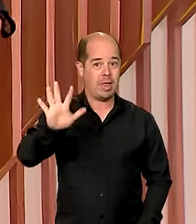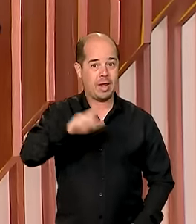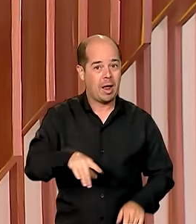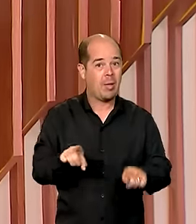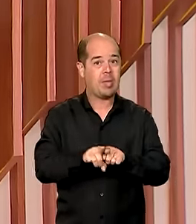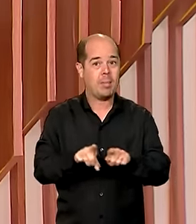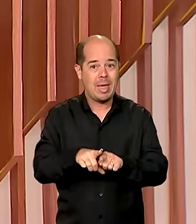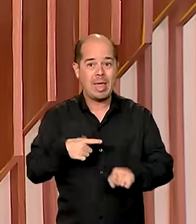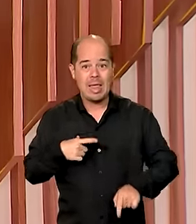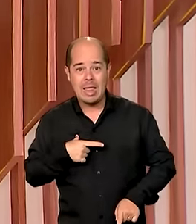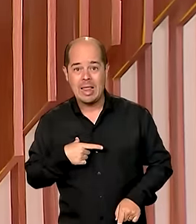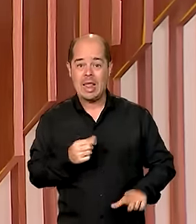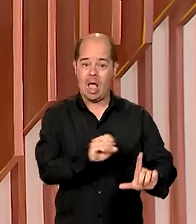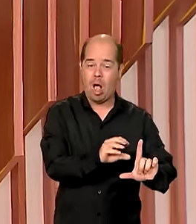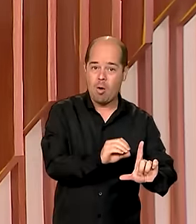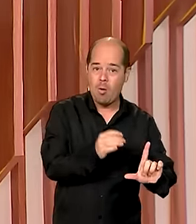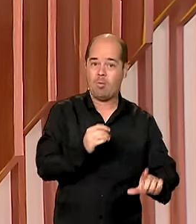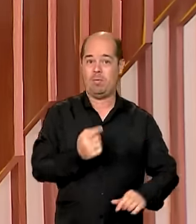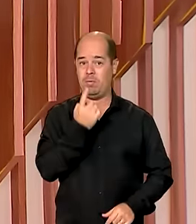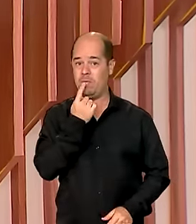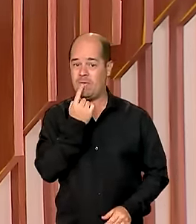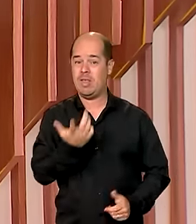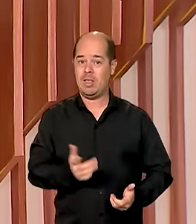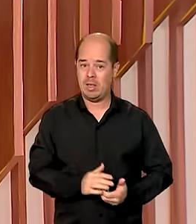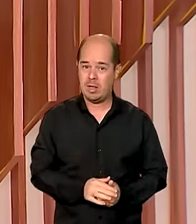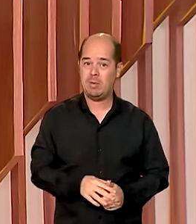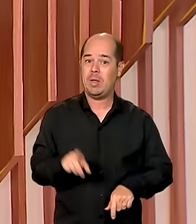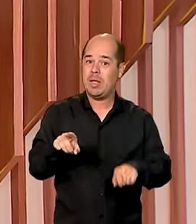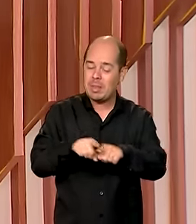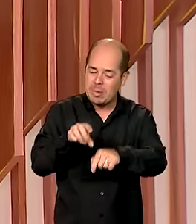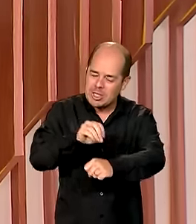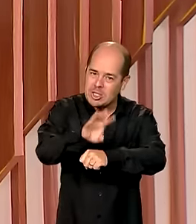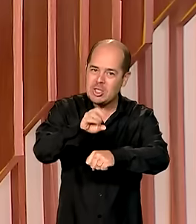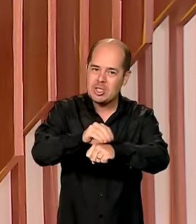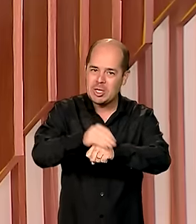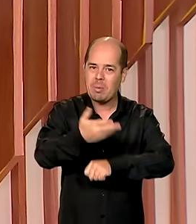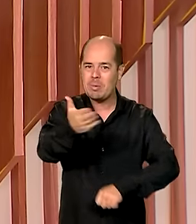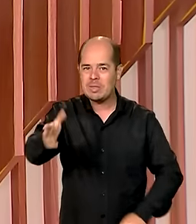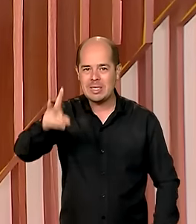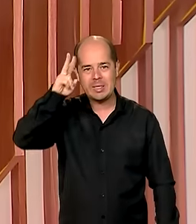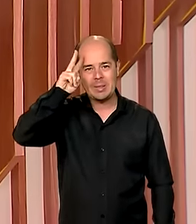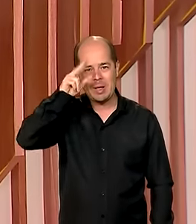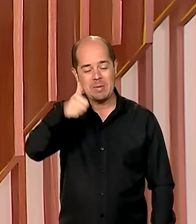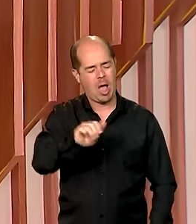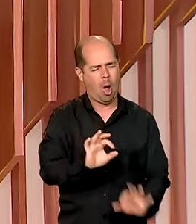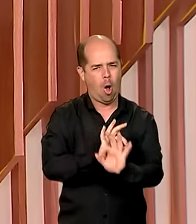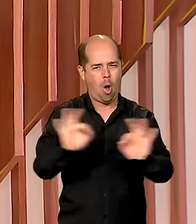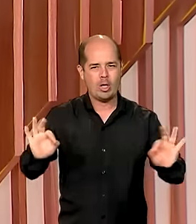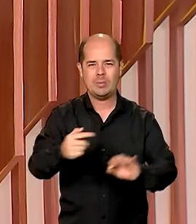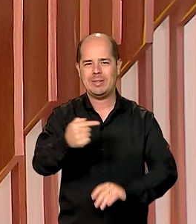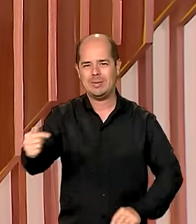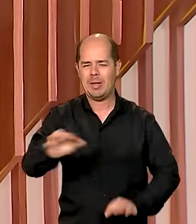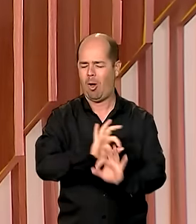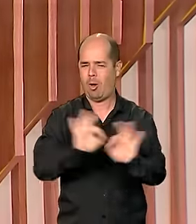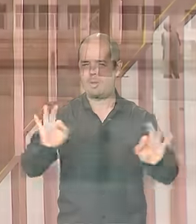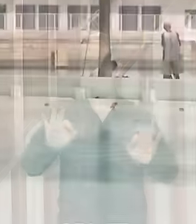ao vivo, dicas e serviços para você, cidadão. Uma ótima segunda-feira, boa semana, tchau.